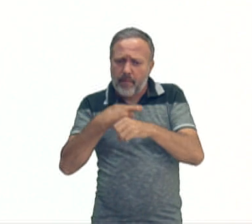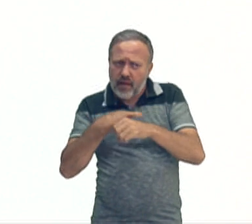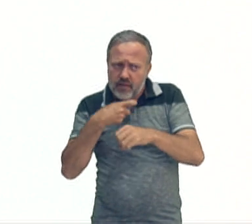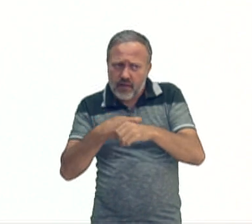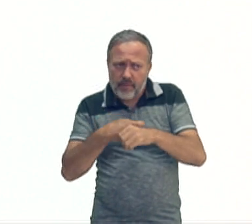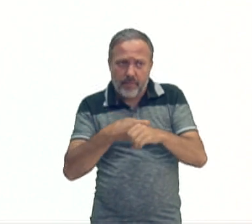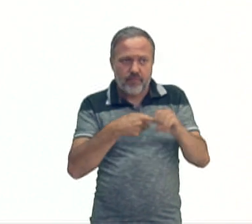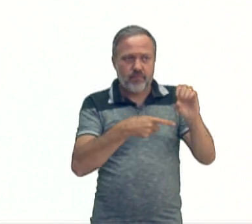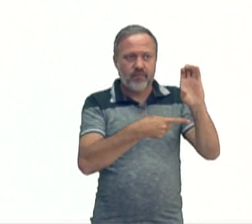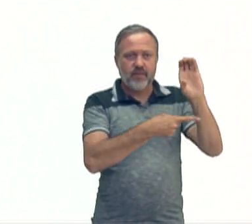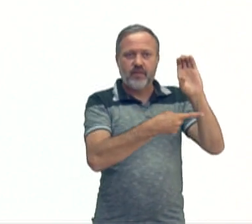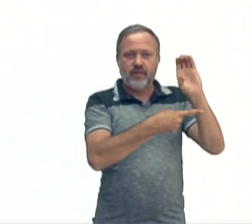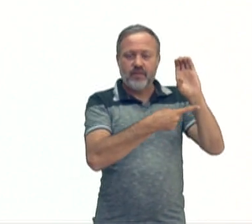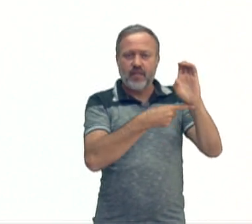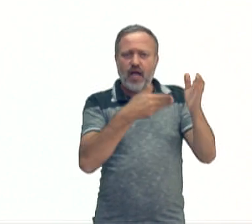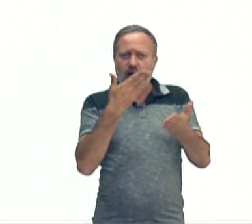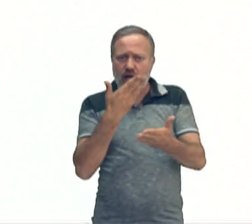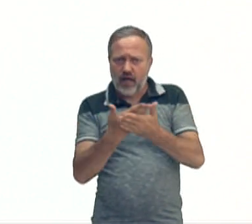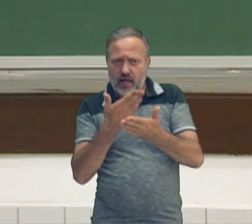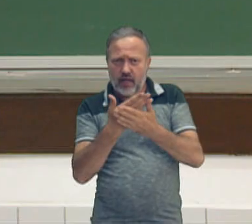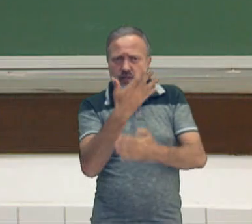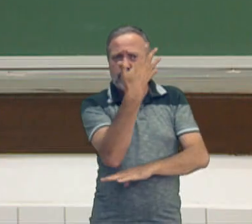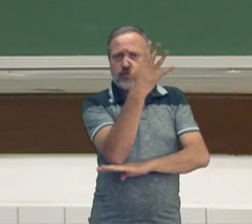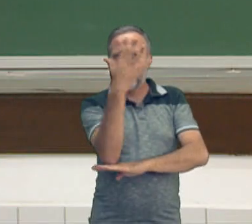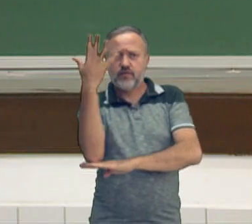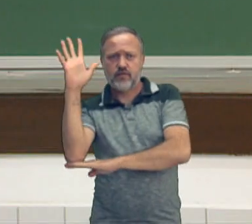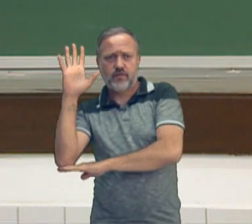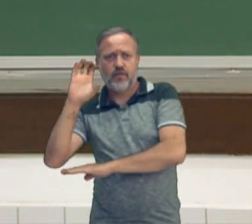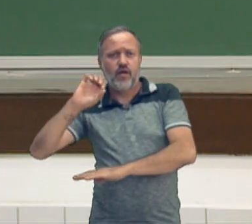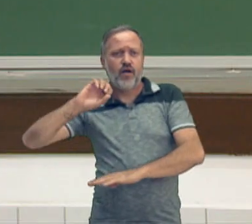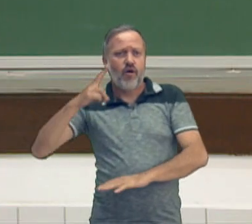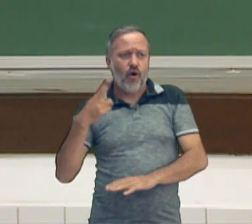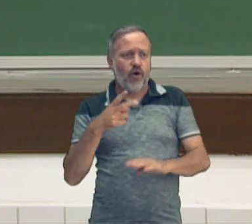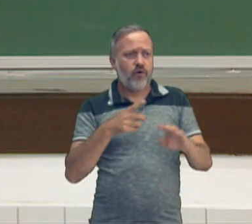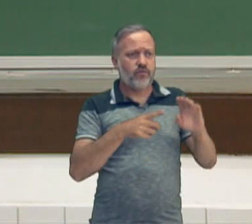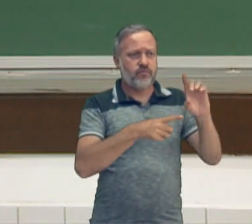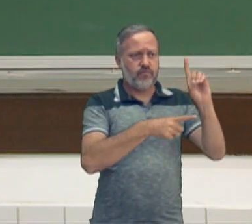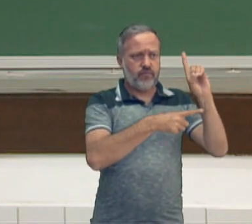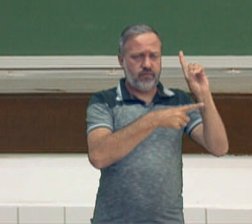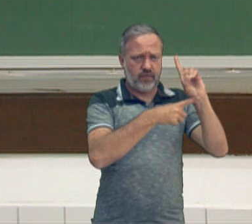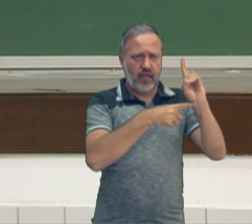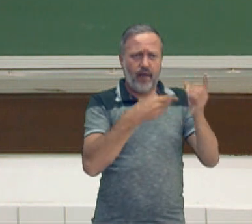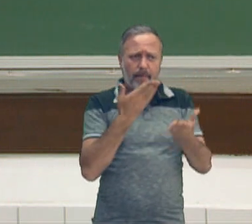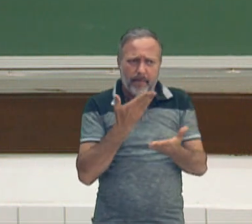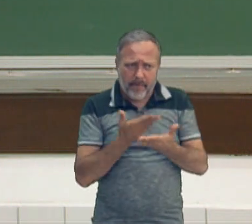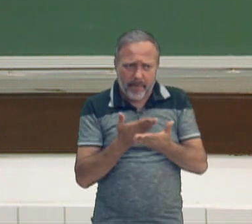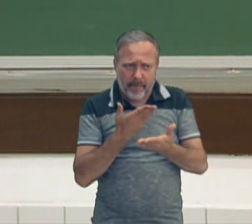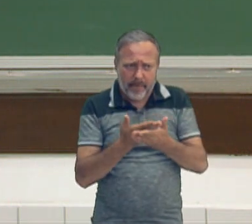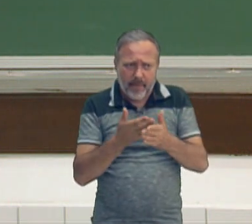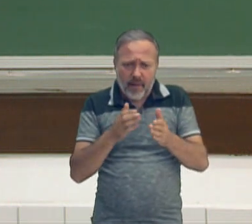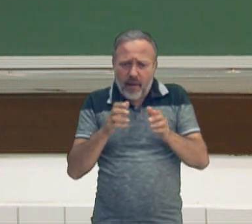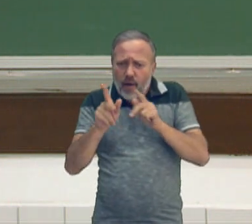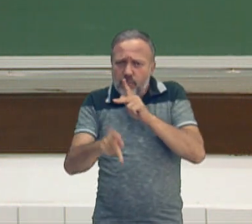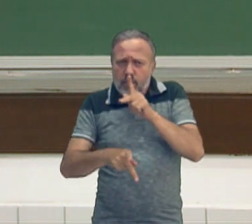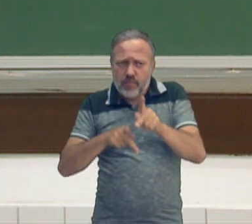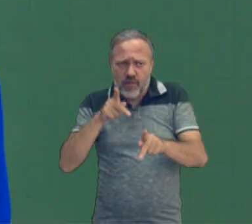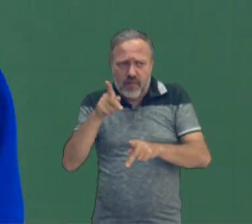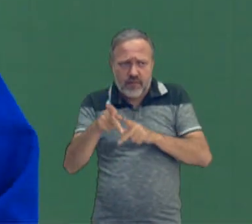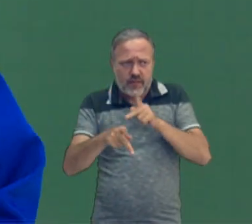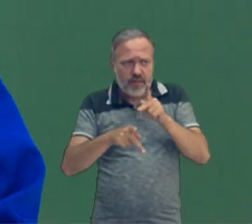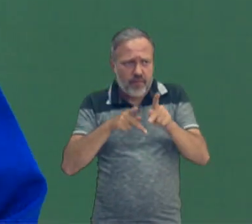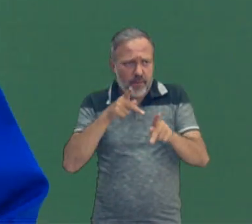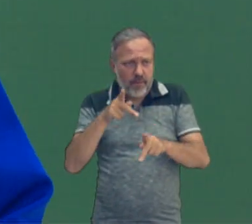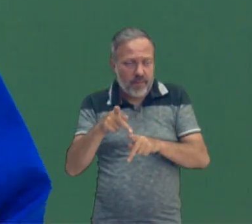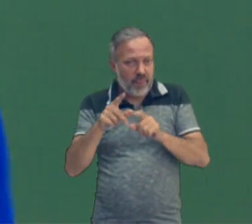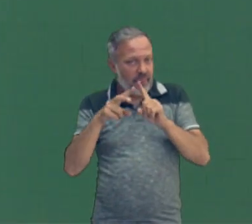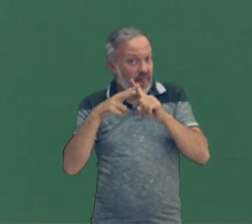vegetação ou estudo da população? Cara, vamos pensar um pouquinho. Estudo da terra, demografia, não